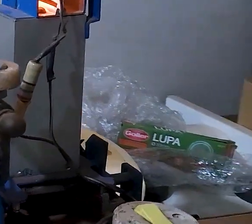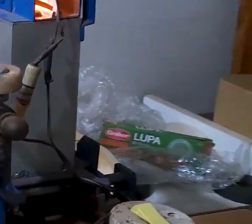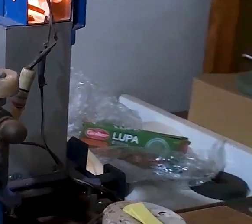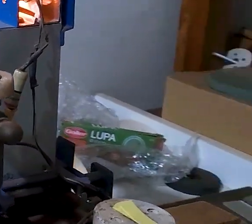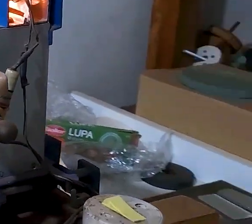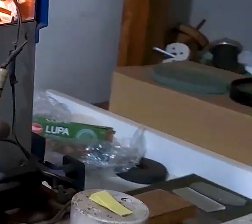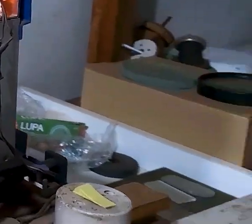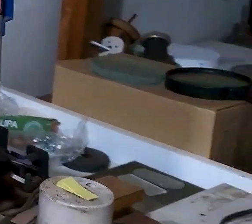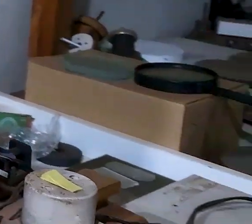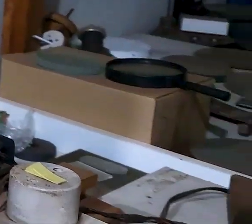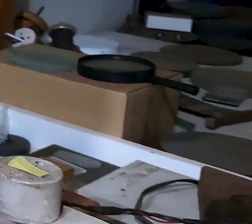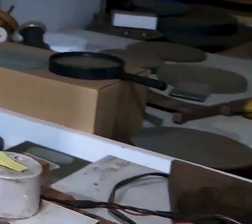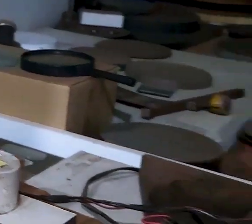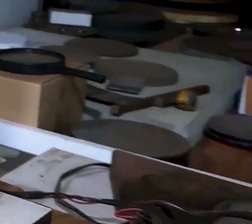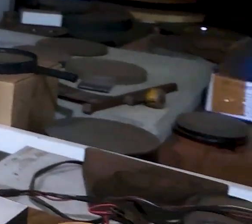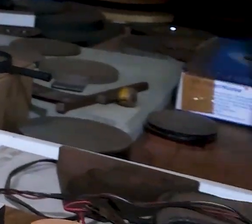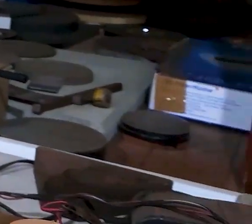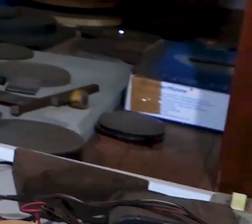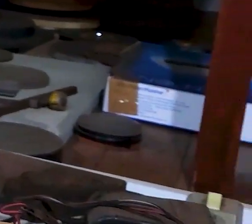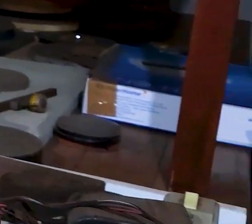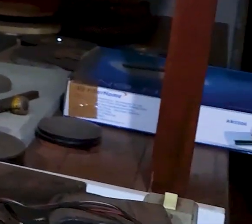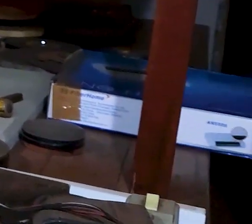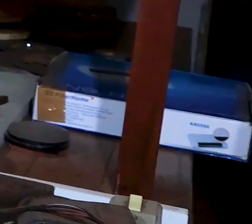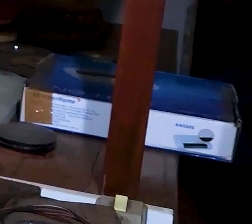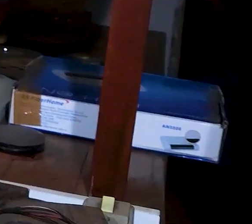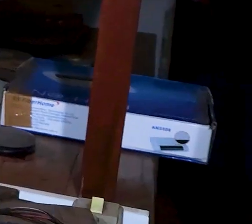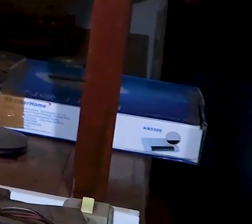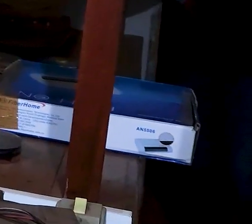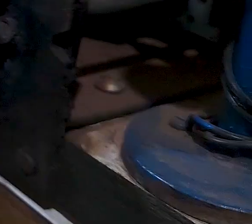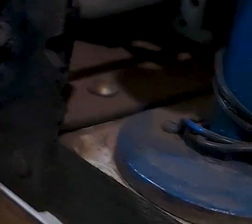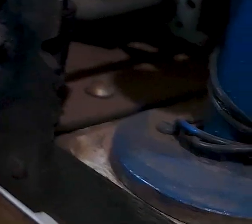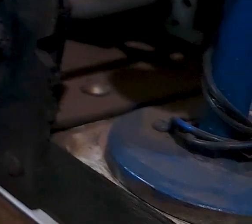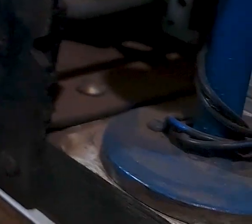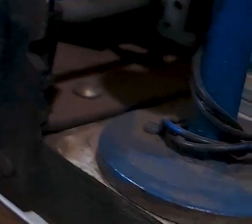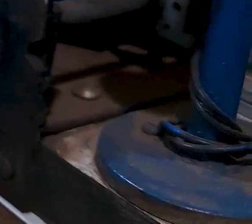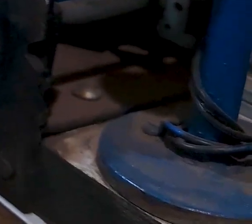Tá quase no centro. Mais um pouquinho. Aí.